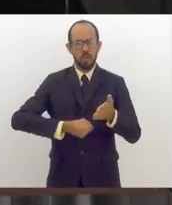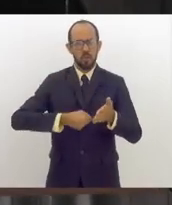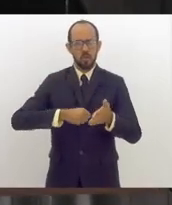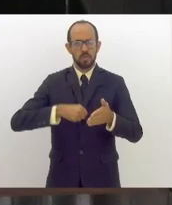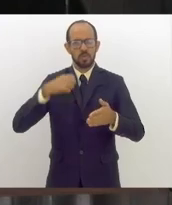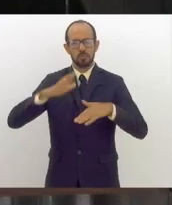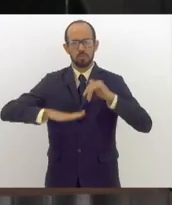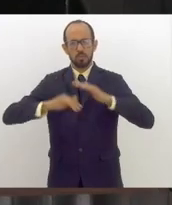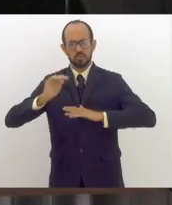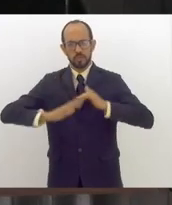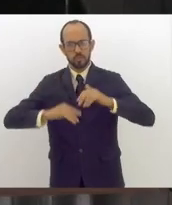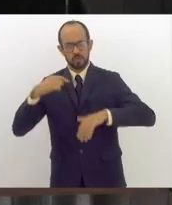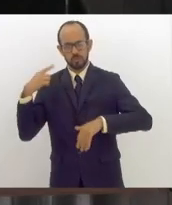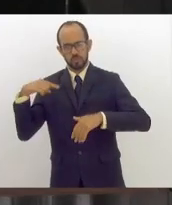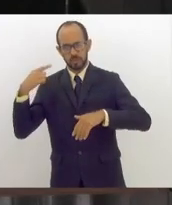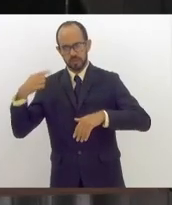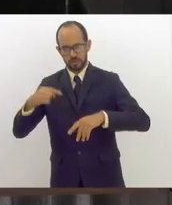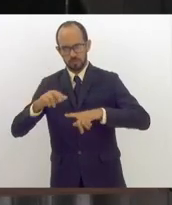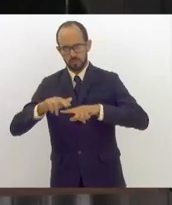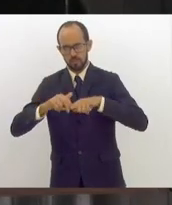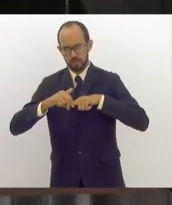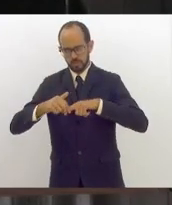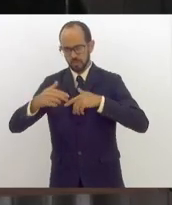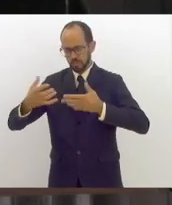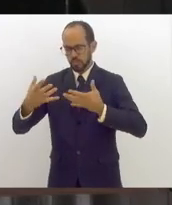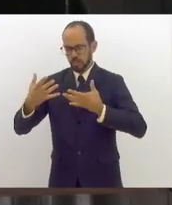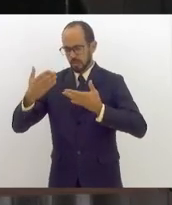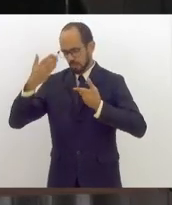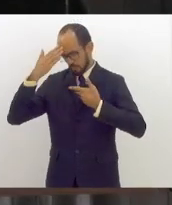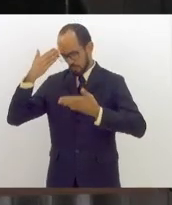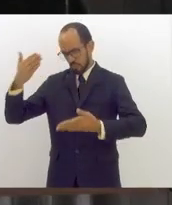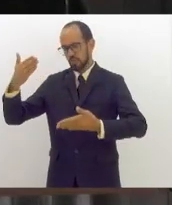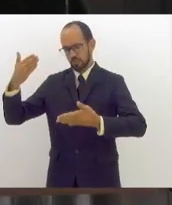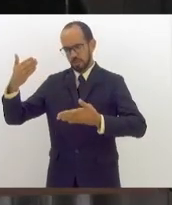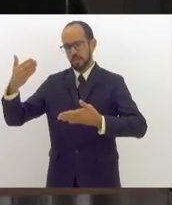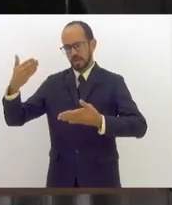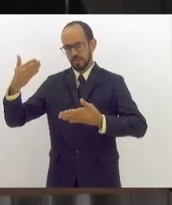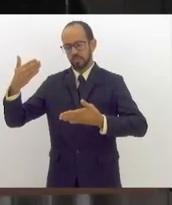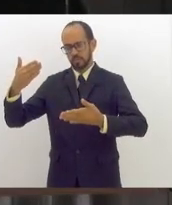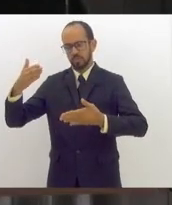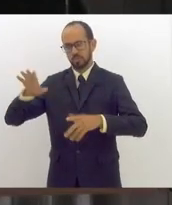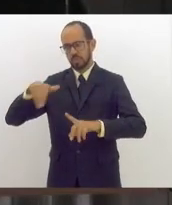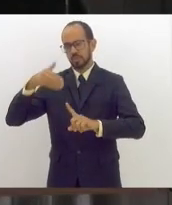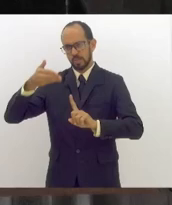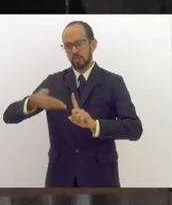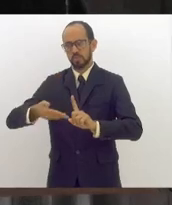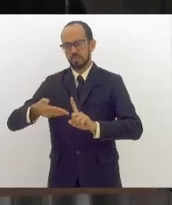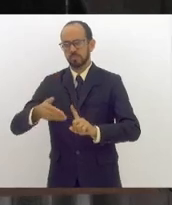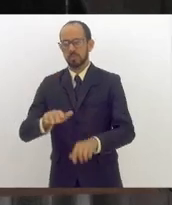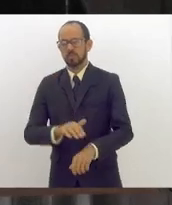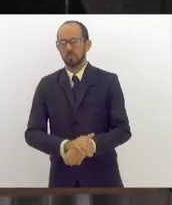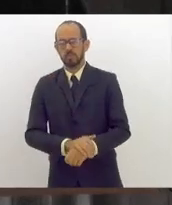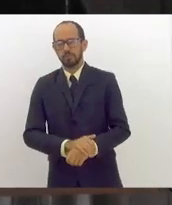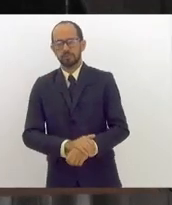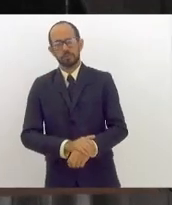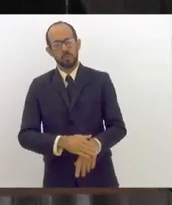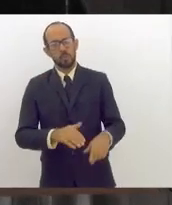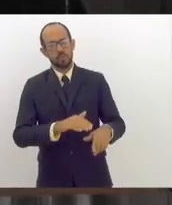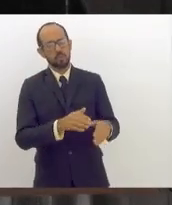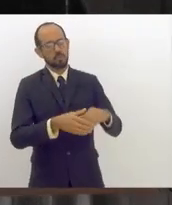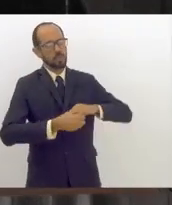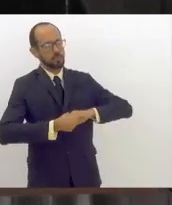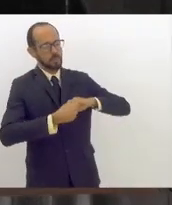advocacia por tanto receba minha gratidão nesse momento por esse reconhecimento que é feito cumprimenta deputada Marta Rocha